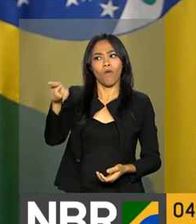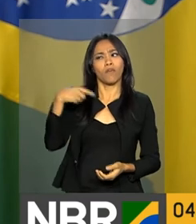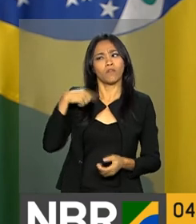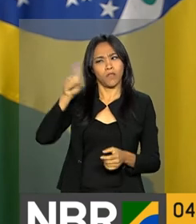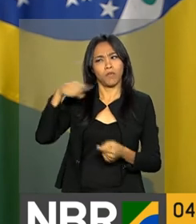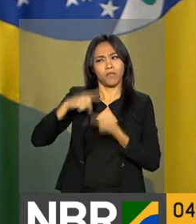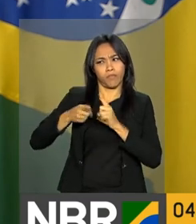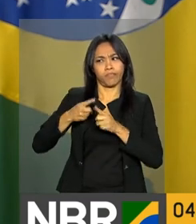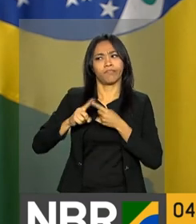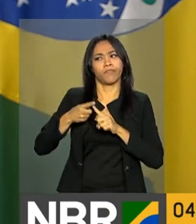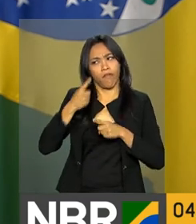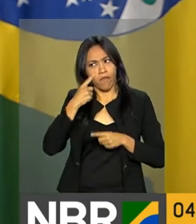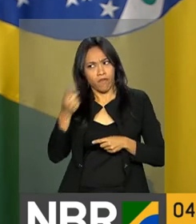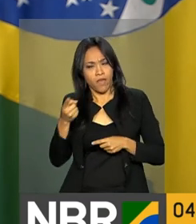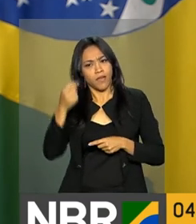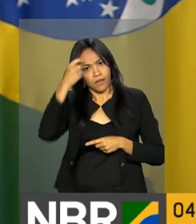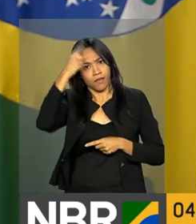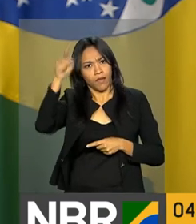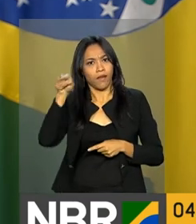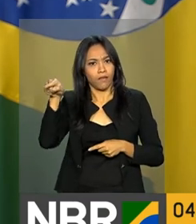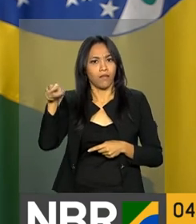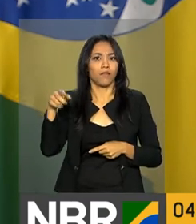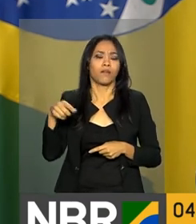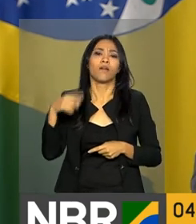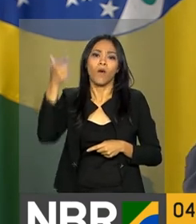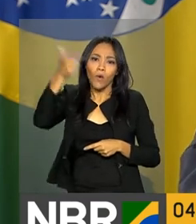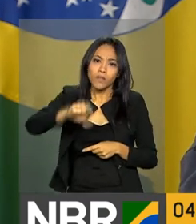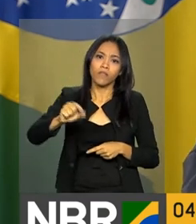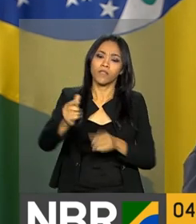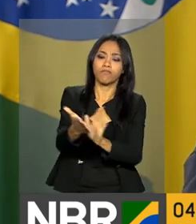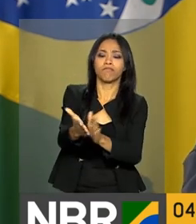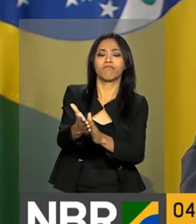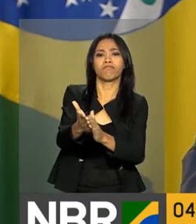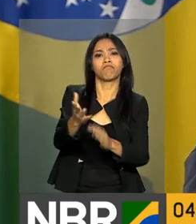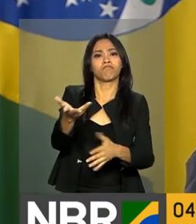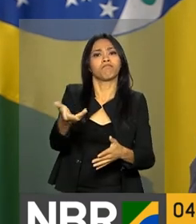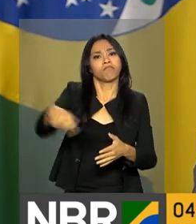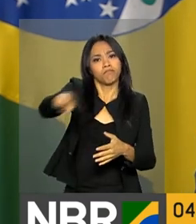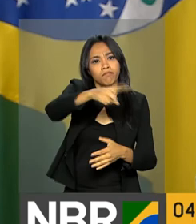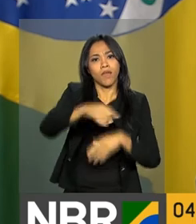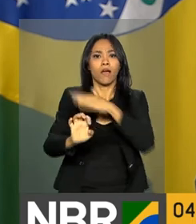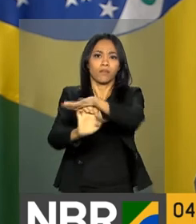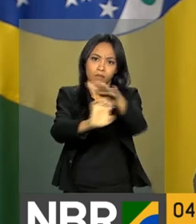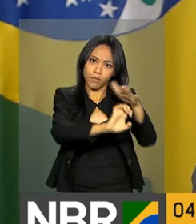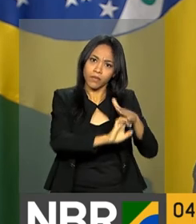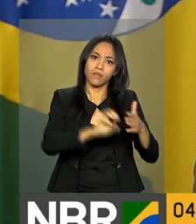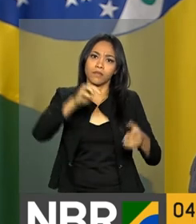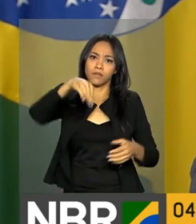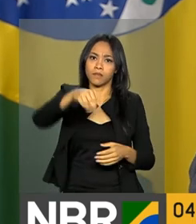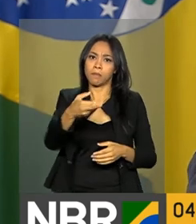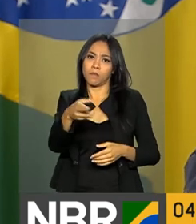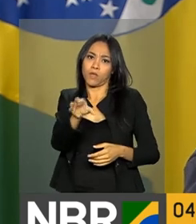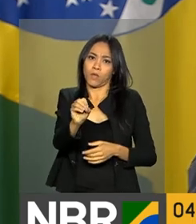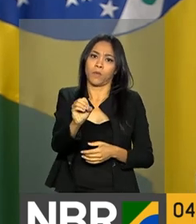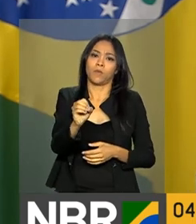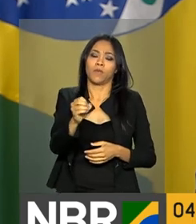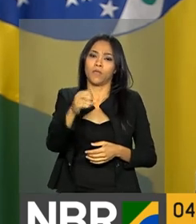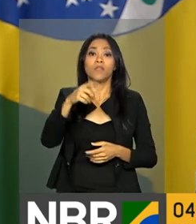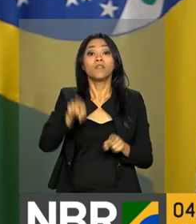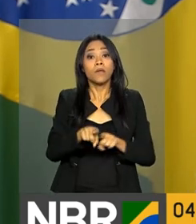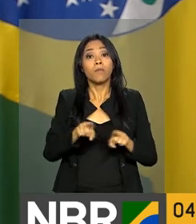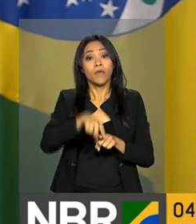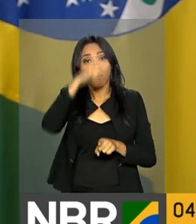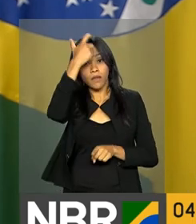conversar sobre ela para mais uma vez prestigiar o micro e pequeno empreendedor então eu quero